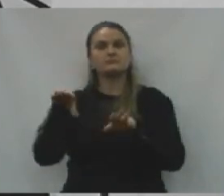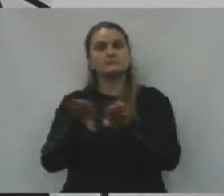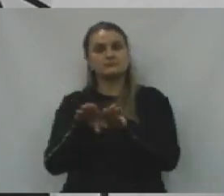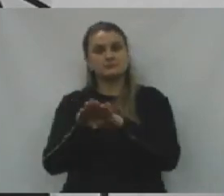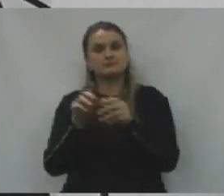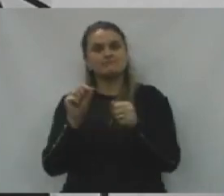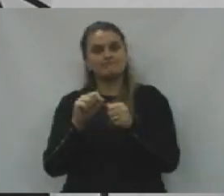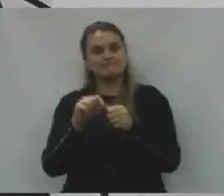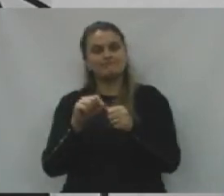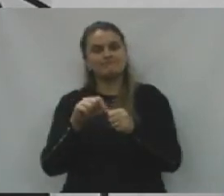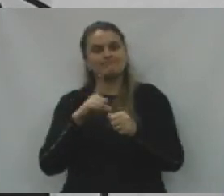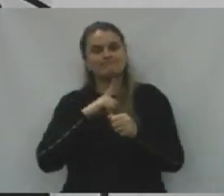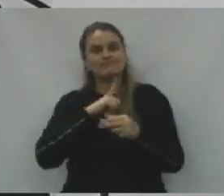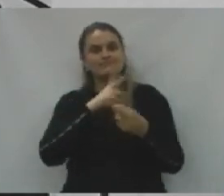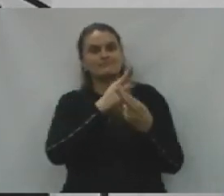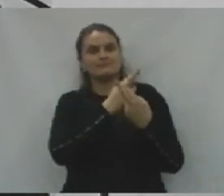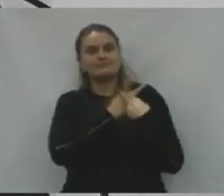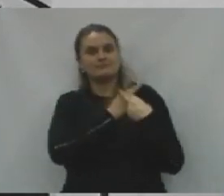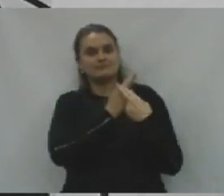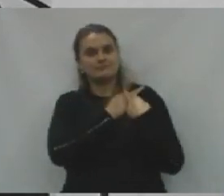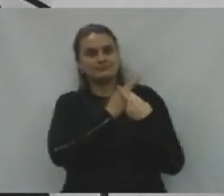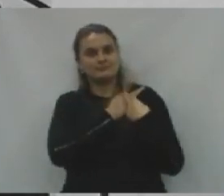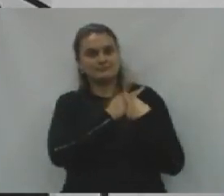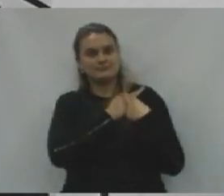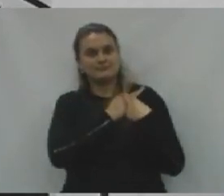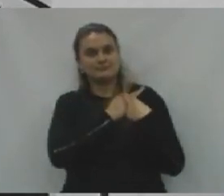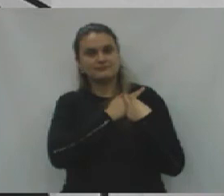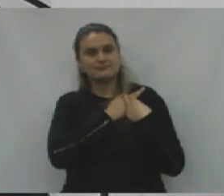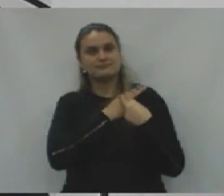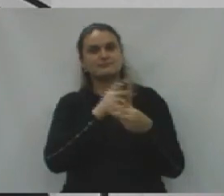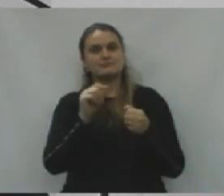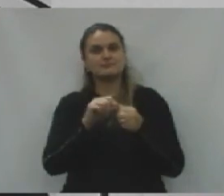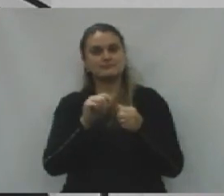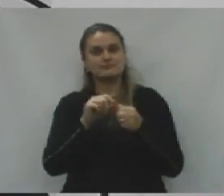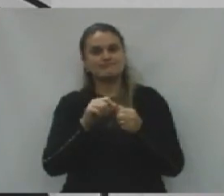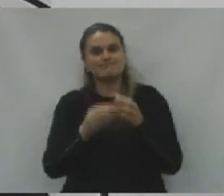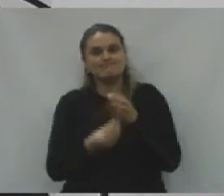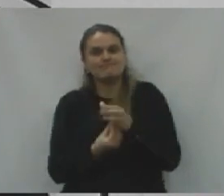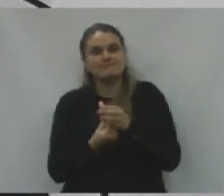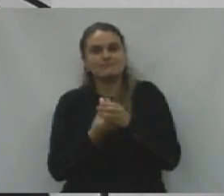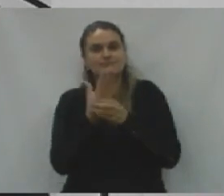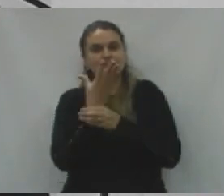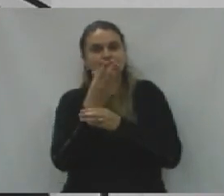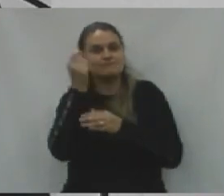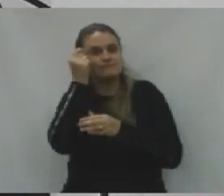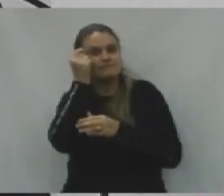quando feitas com toda essa responsabilidade que faz com que brotem